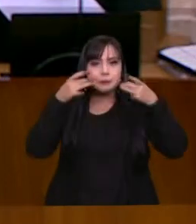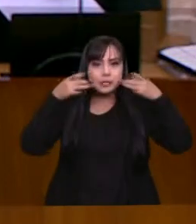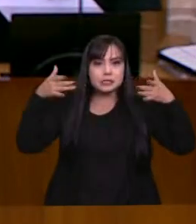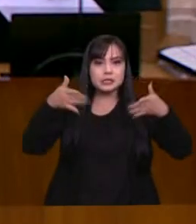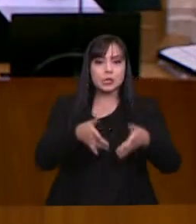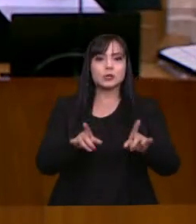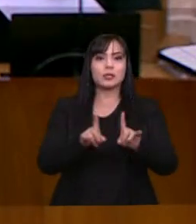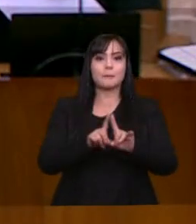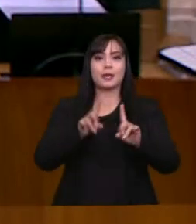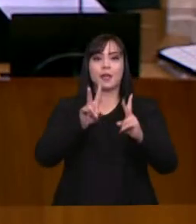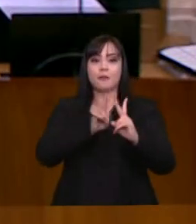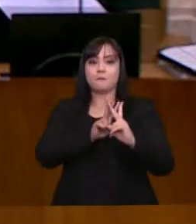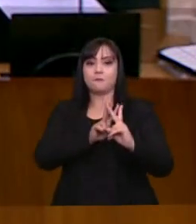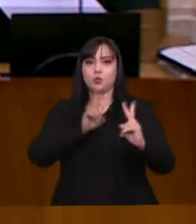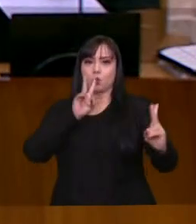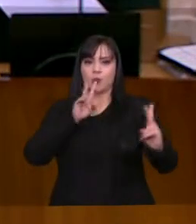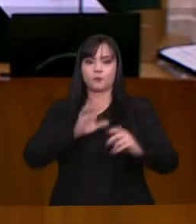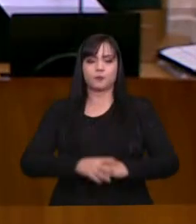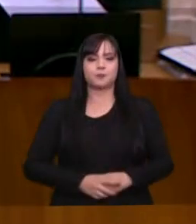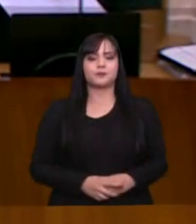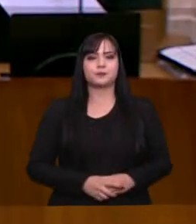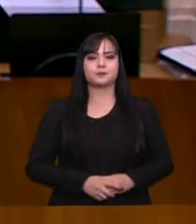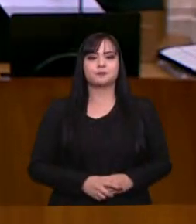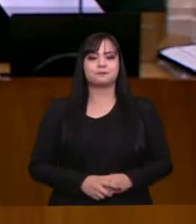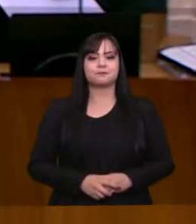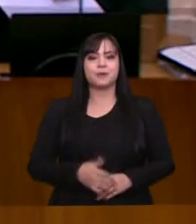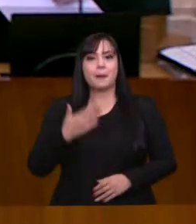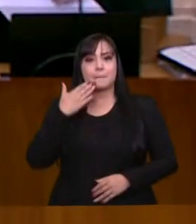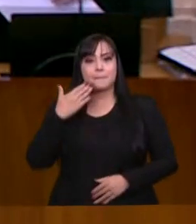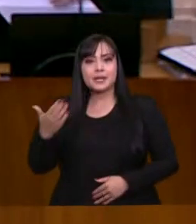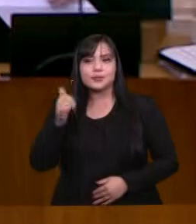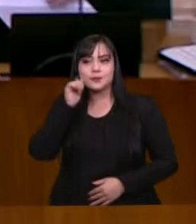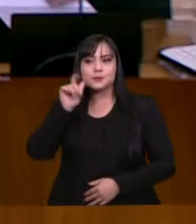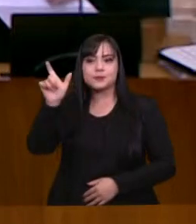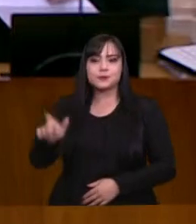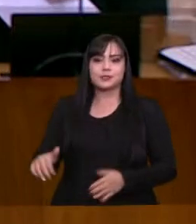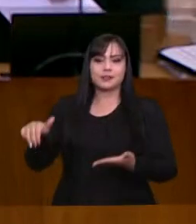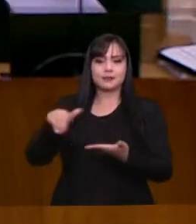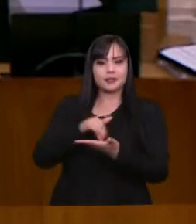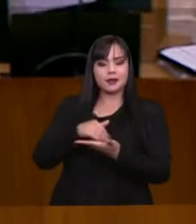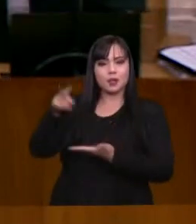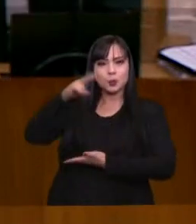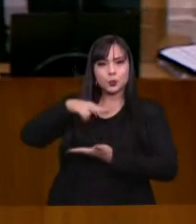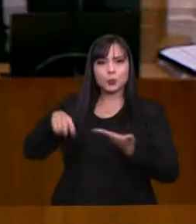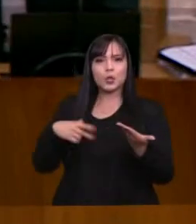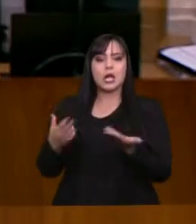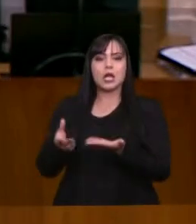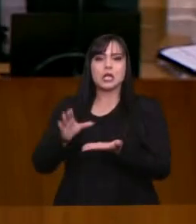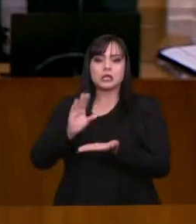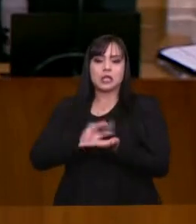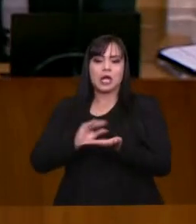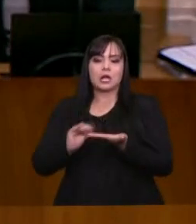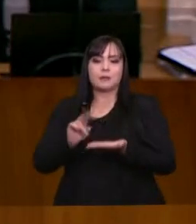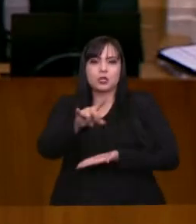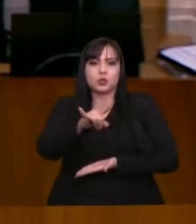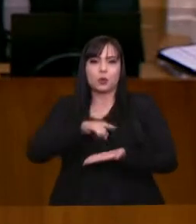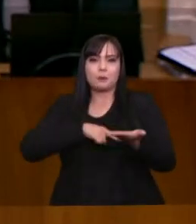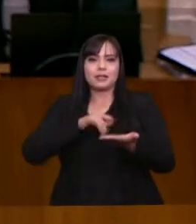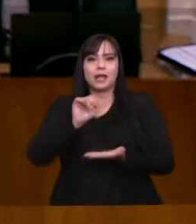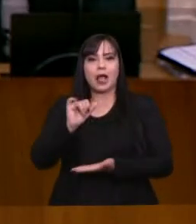presencial como na forma até lhe presencial peço a senhora secretária que faça a leitura da ata da seção anterior